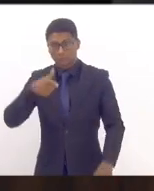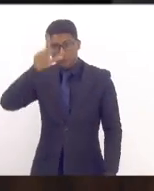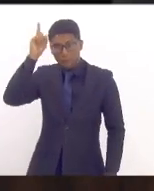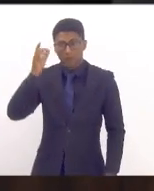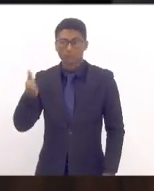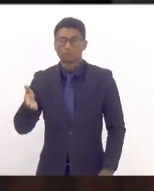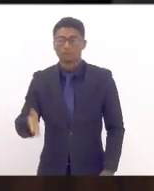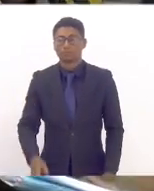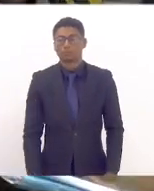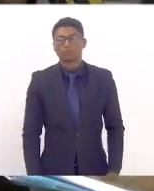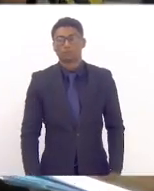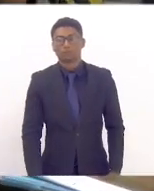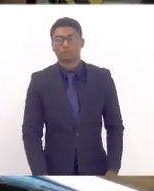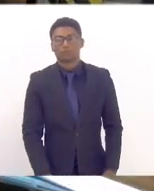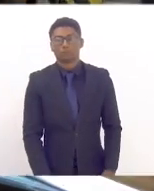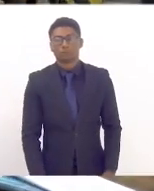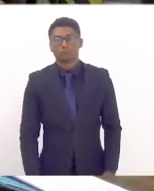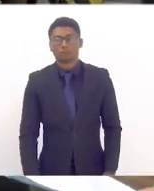divergente